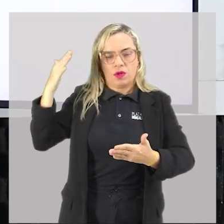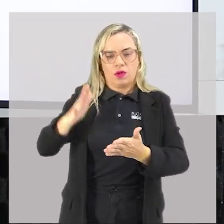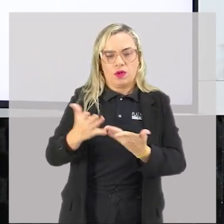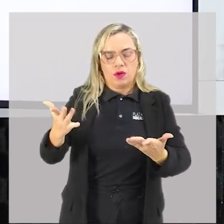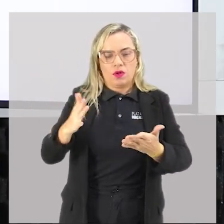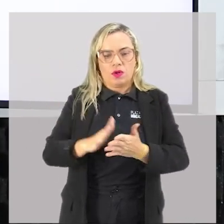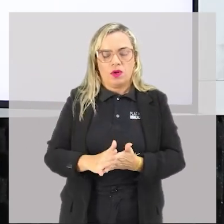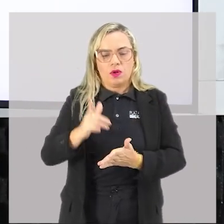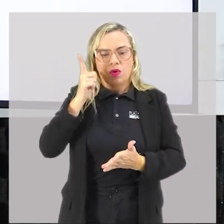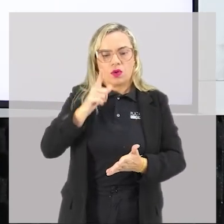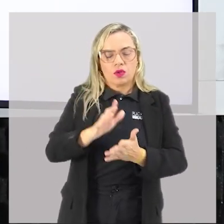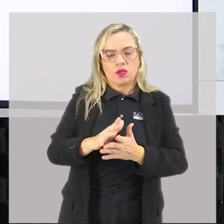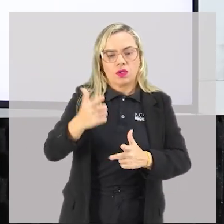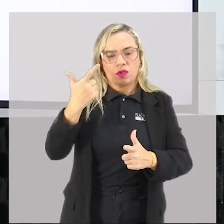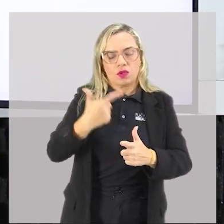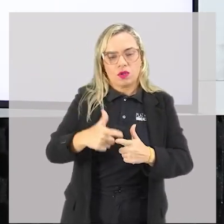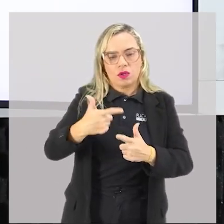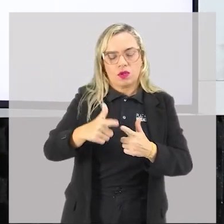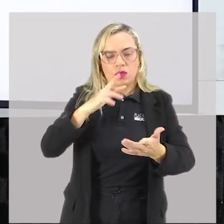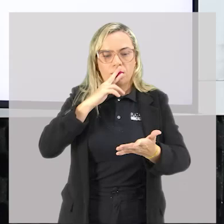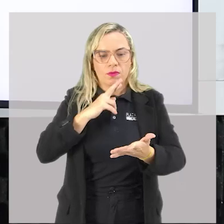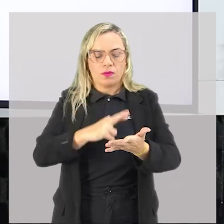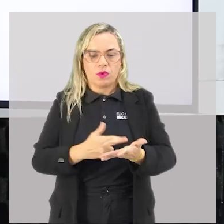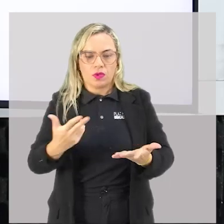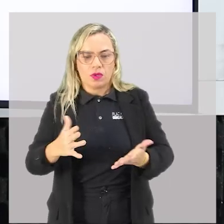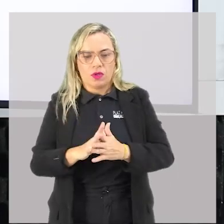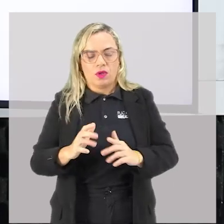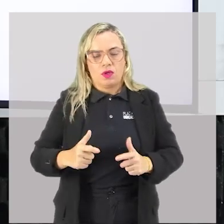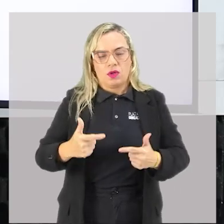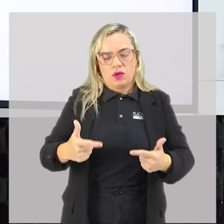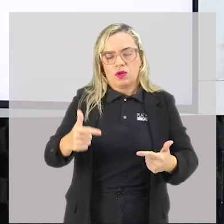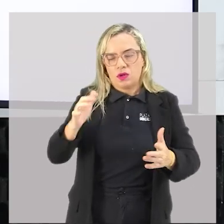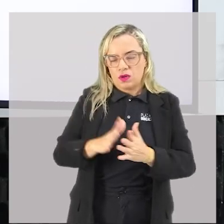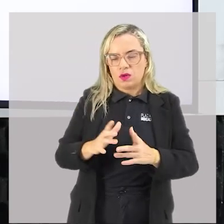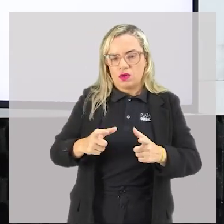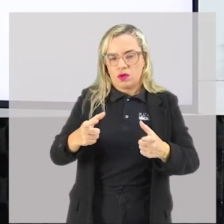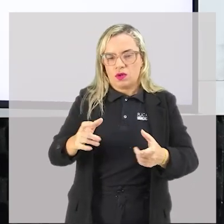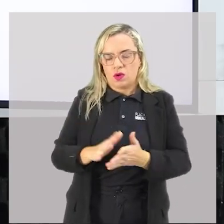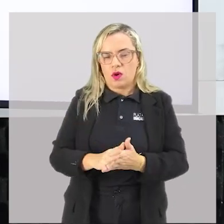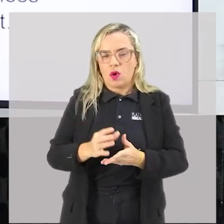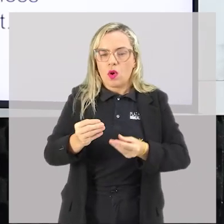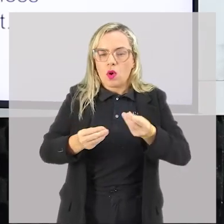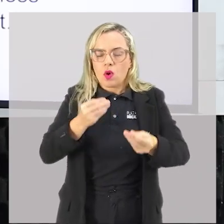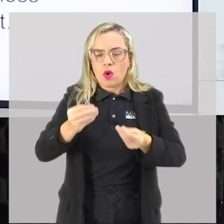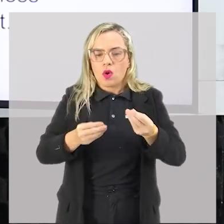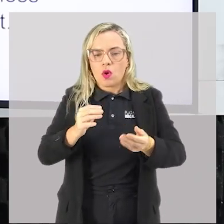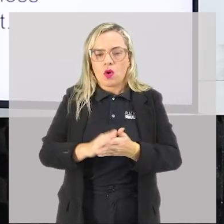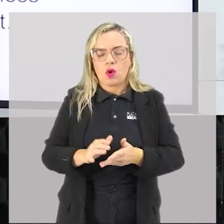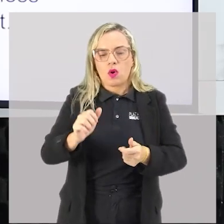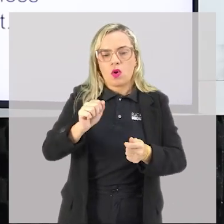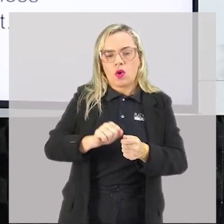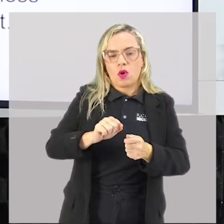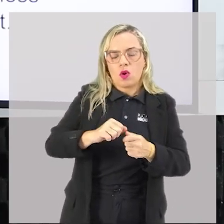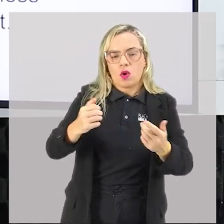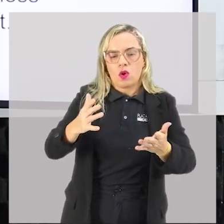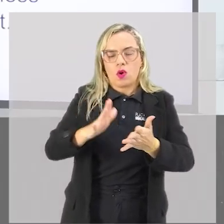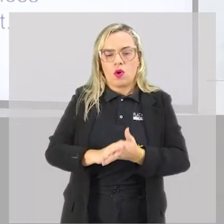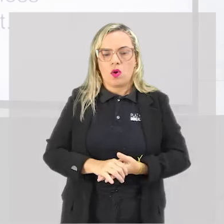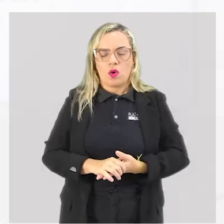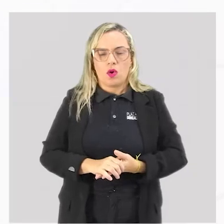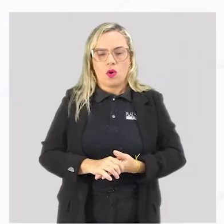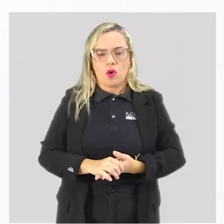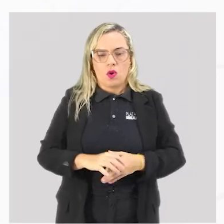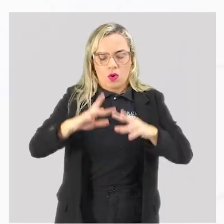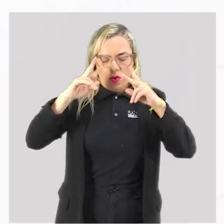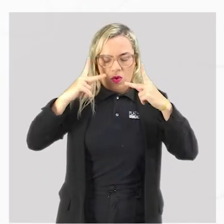problema e como que você resolveu. Nesse caso, é para tentar identificar como que você agiria em determinada situação. E aí,